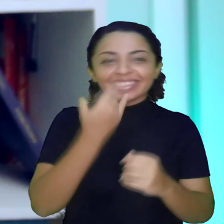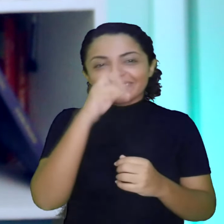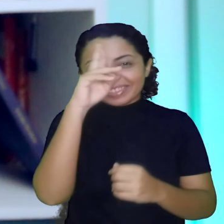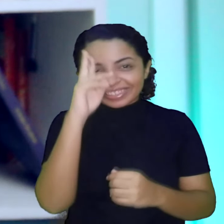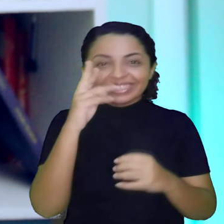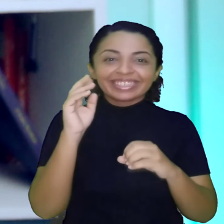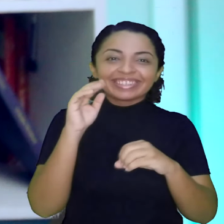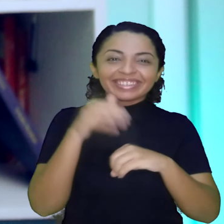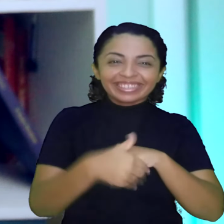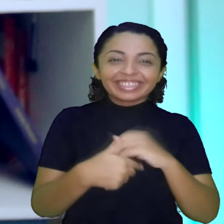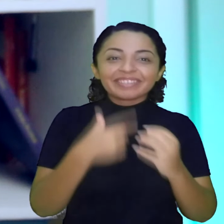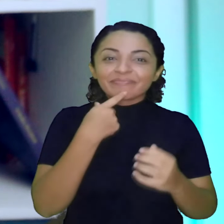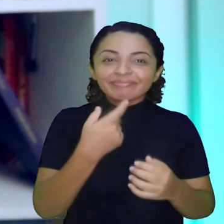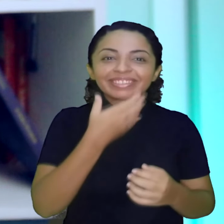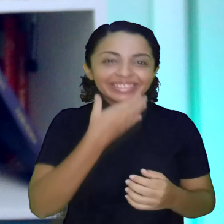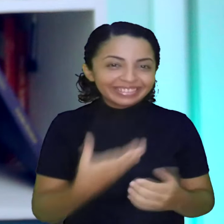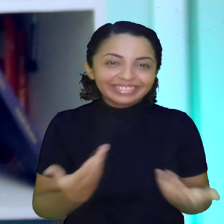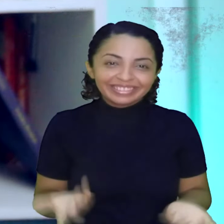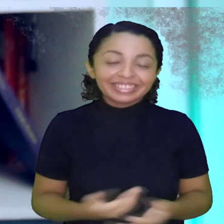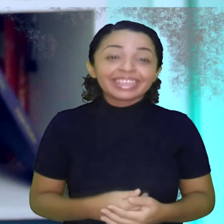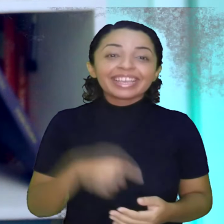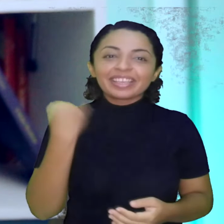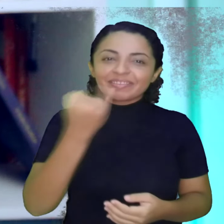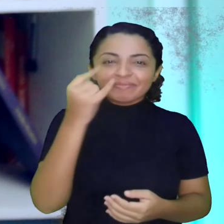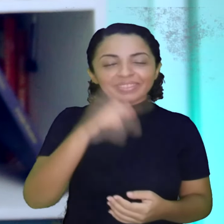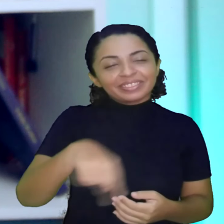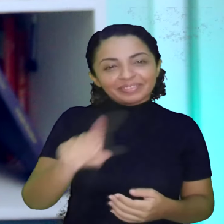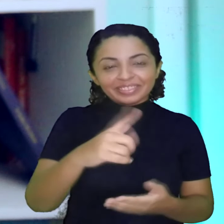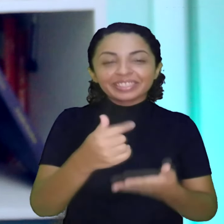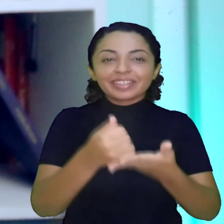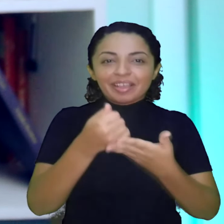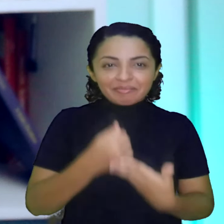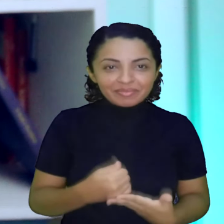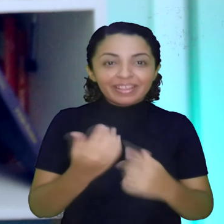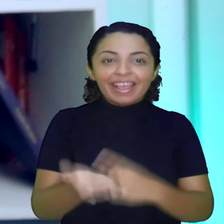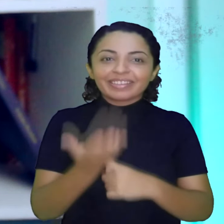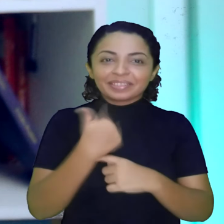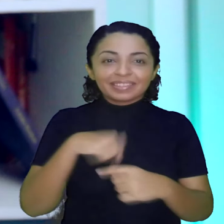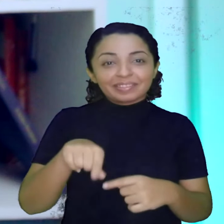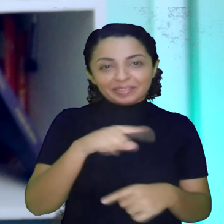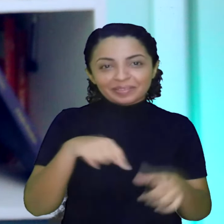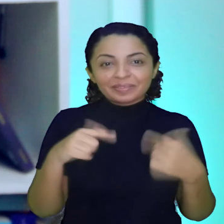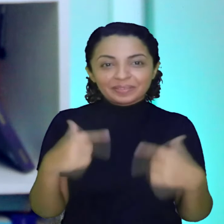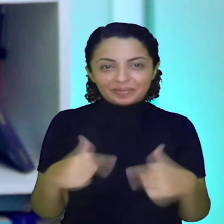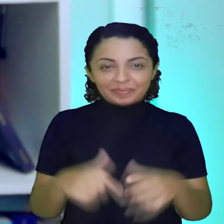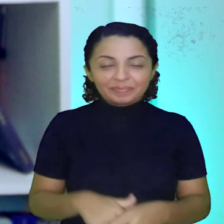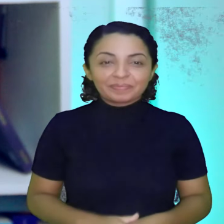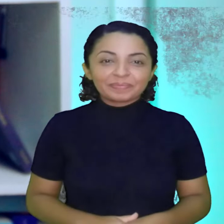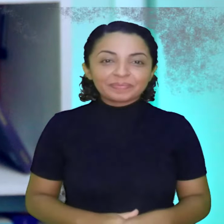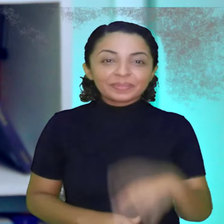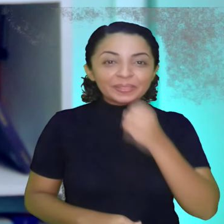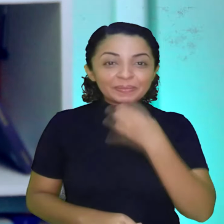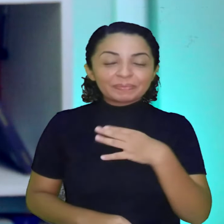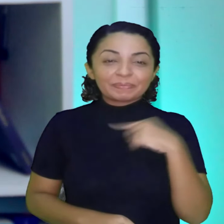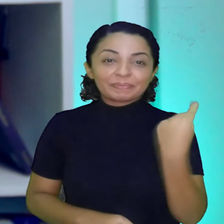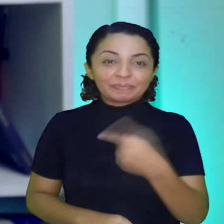Participem, são contribuições muito importantes que vocês nos dão para a gente manter nosso trabalho. Bom, e o que é que nós